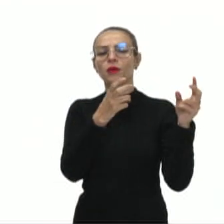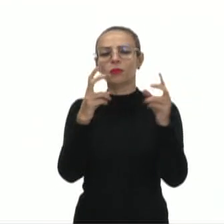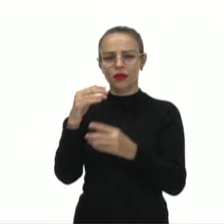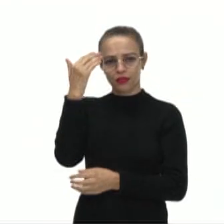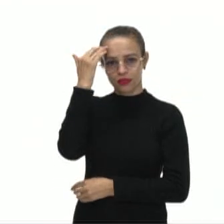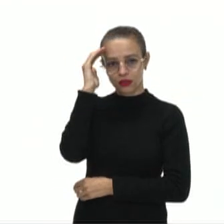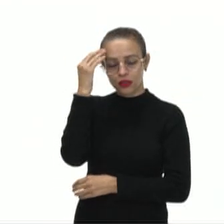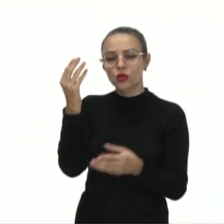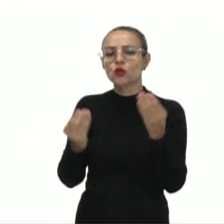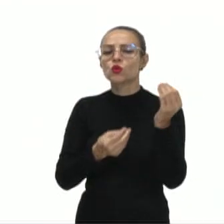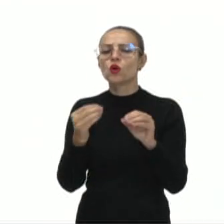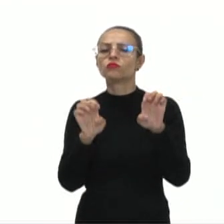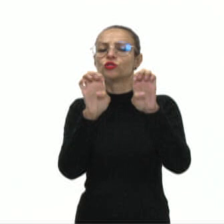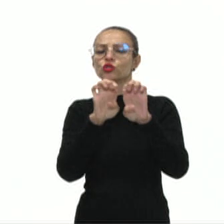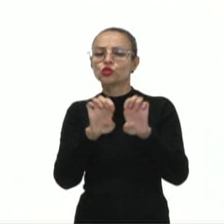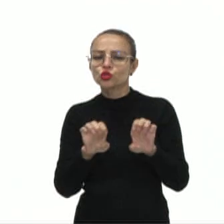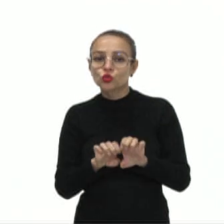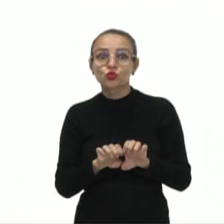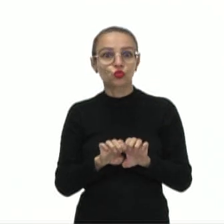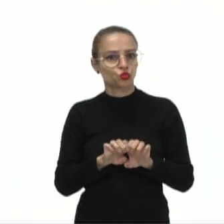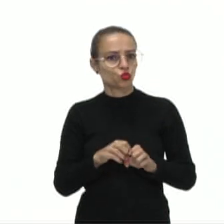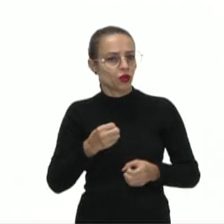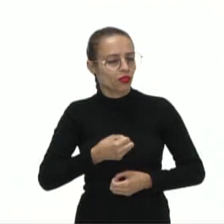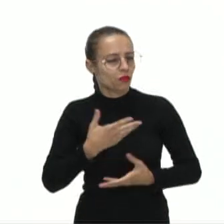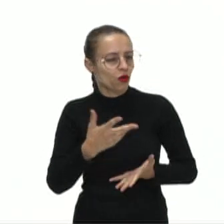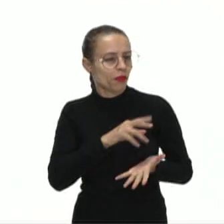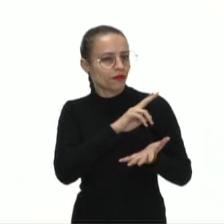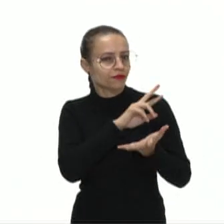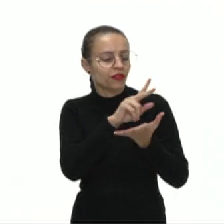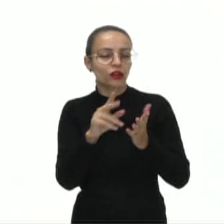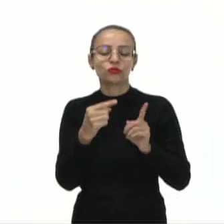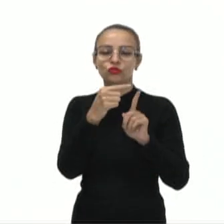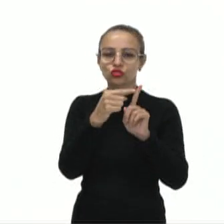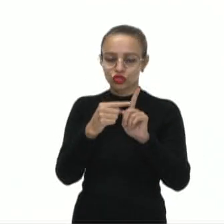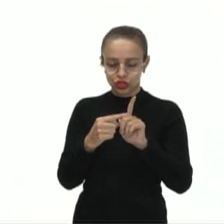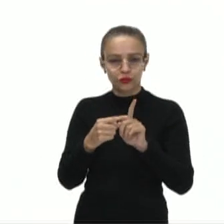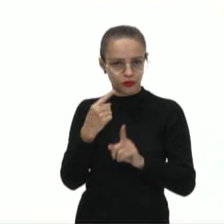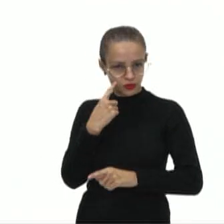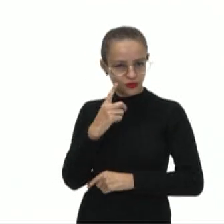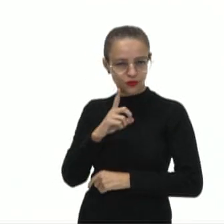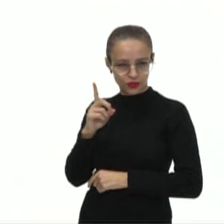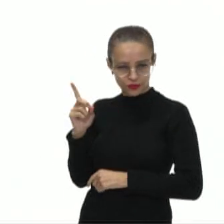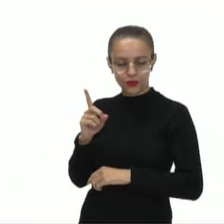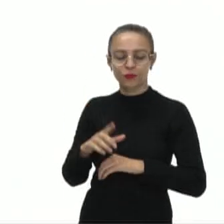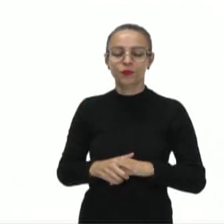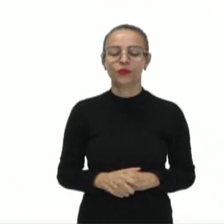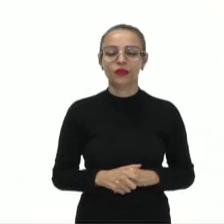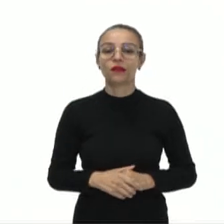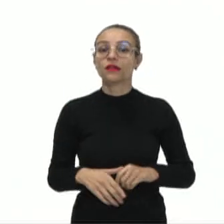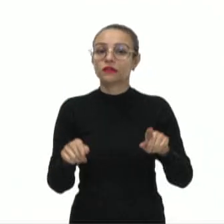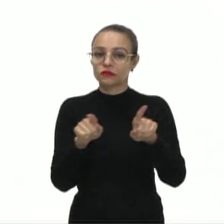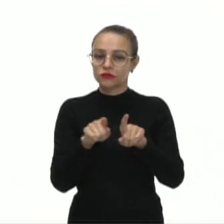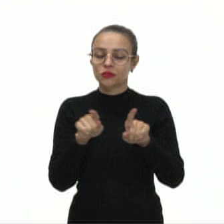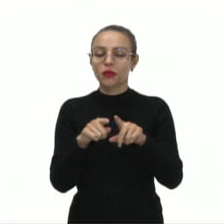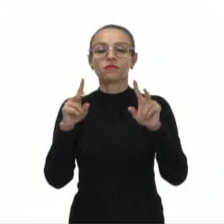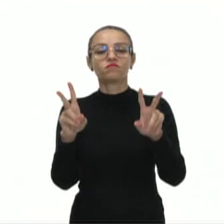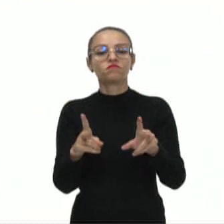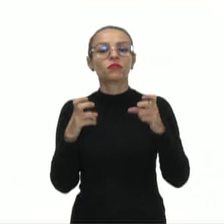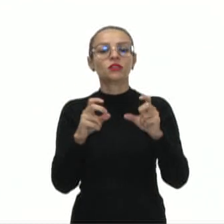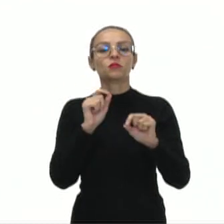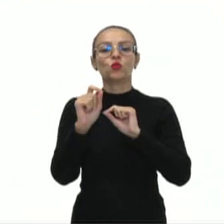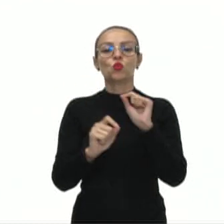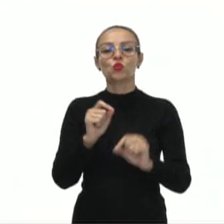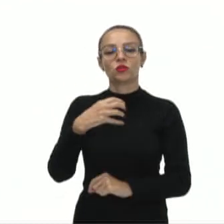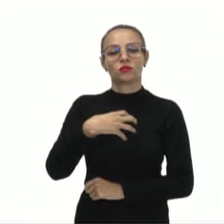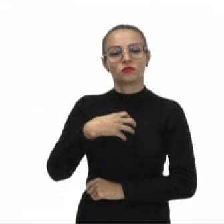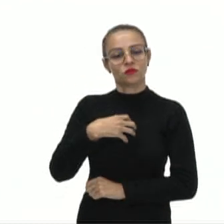formatos poéticos, elegia, écogla, madrigal, epitálame, e também reconhecer o efeito de